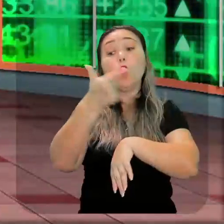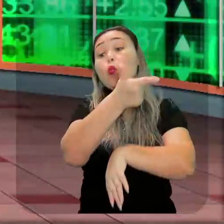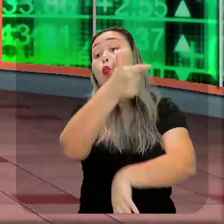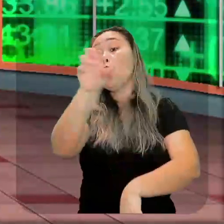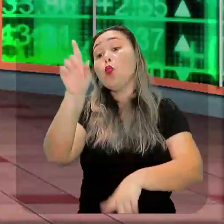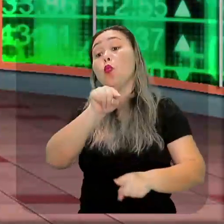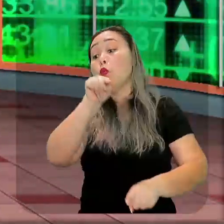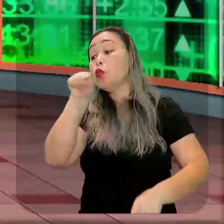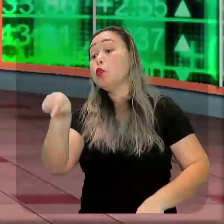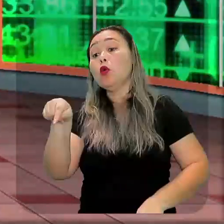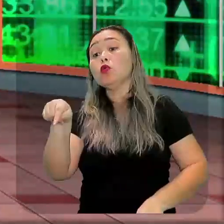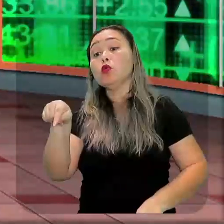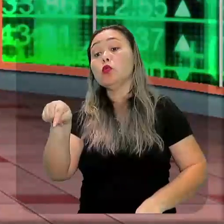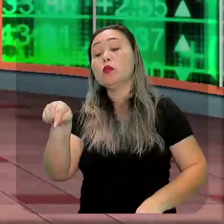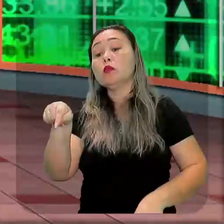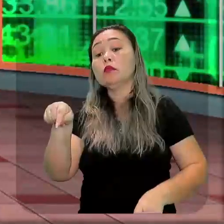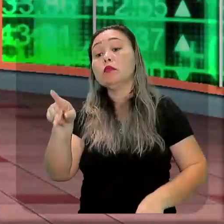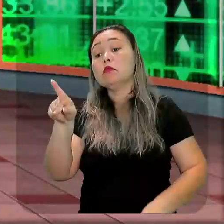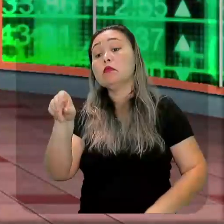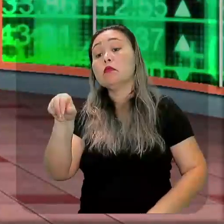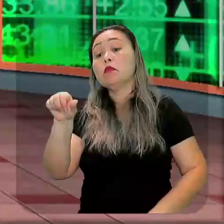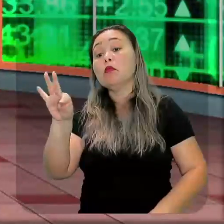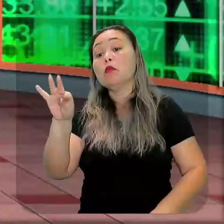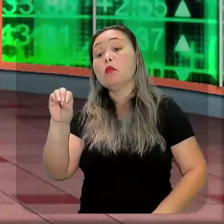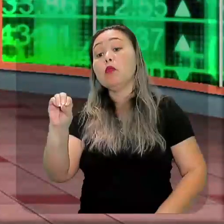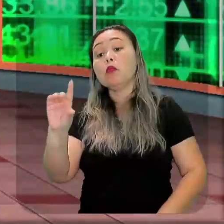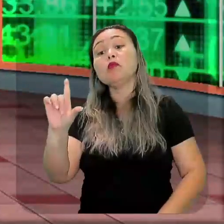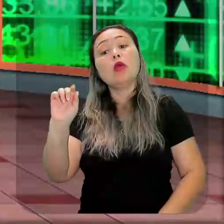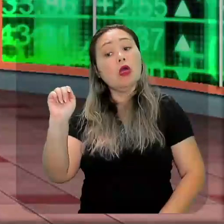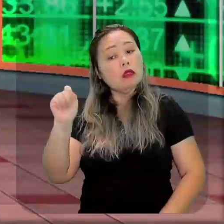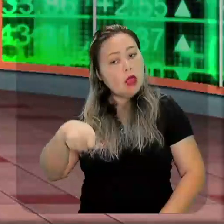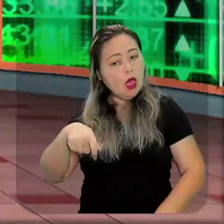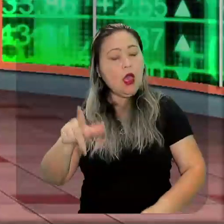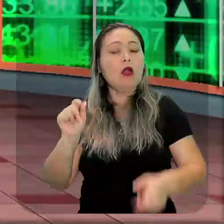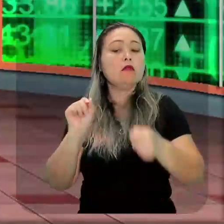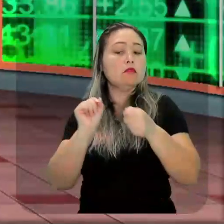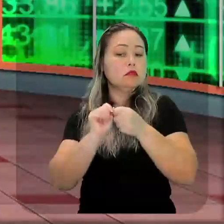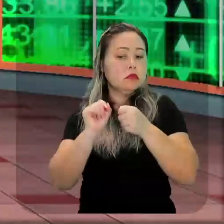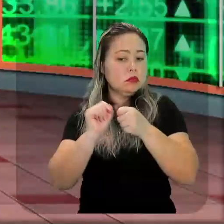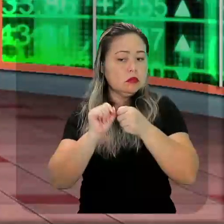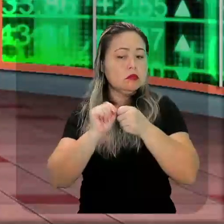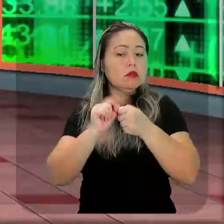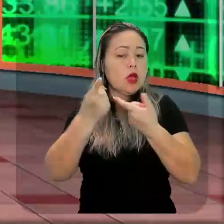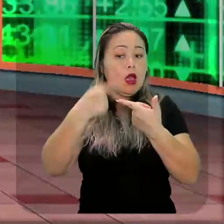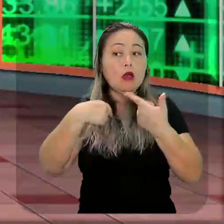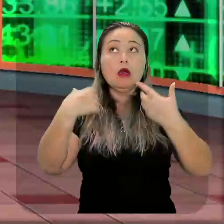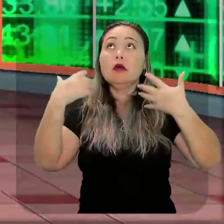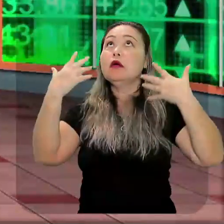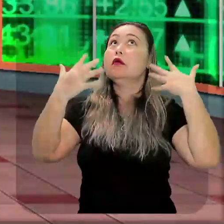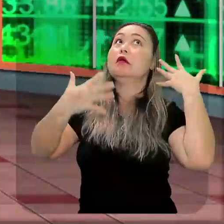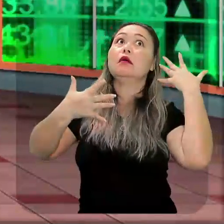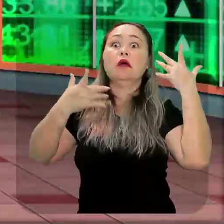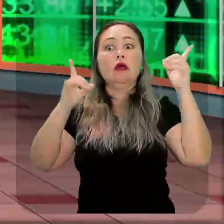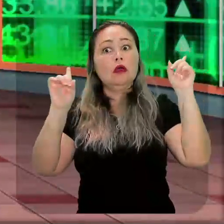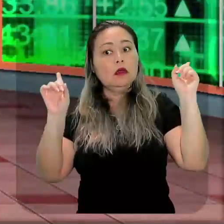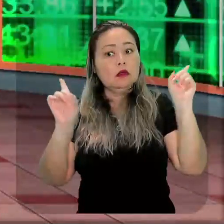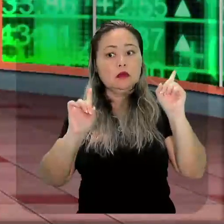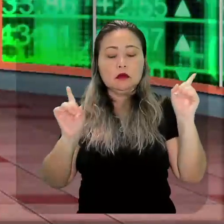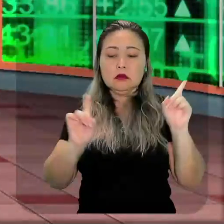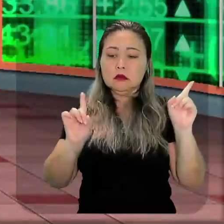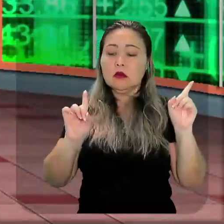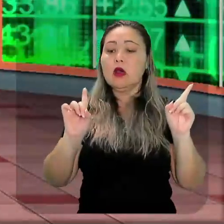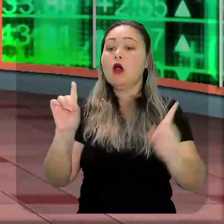outro ponto. Verdade, dá para encontrar? Pode ser. Acontece. Dá. Então, dá para fazer. Não fiquem desesperados, tá? O